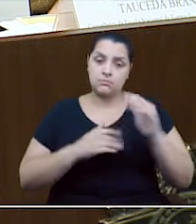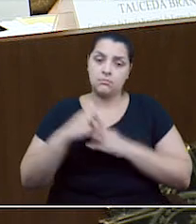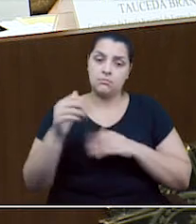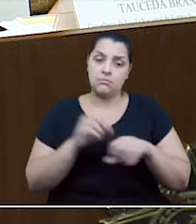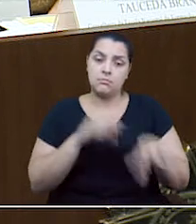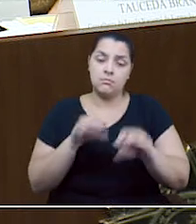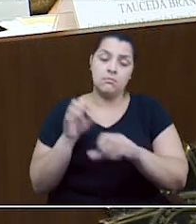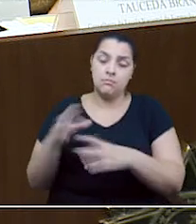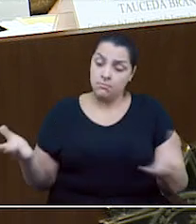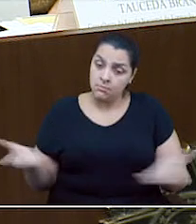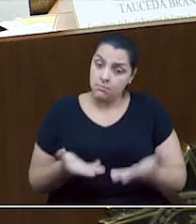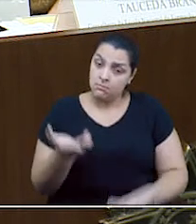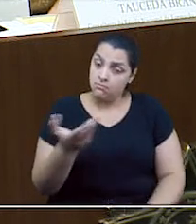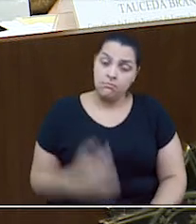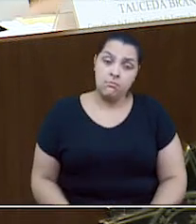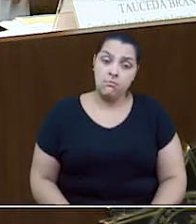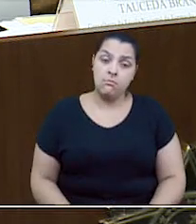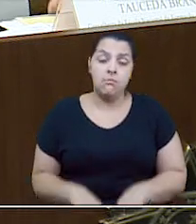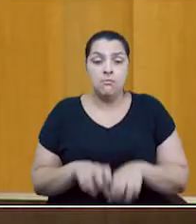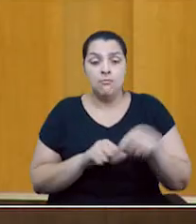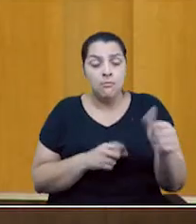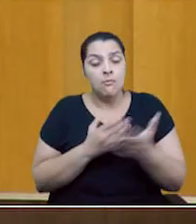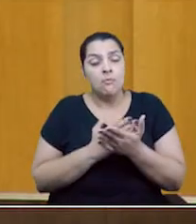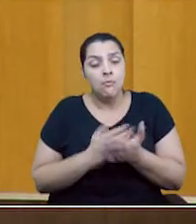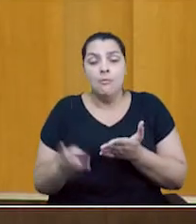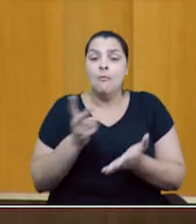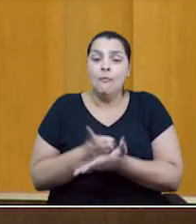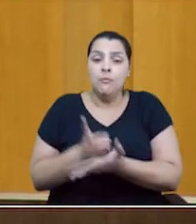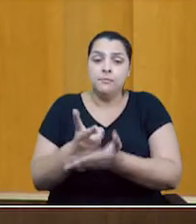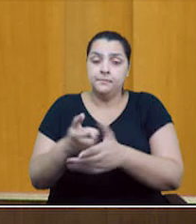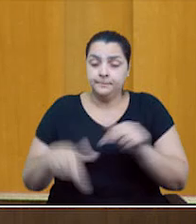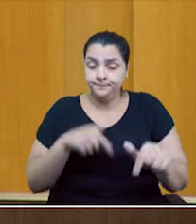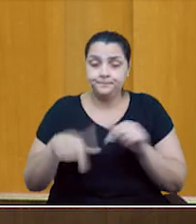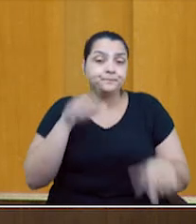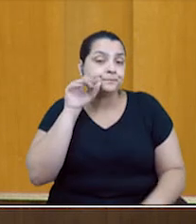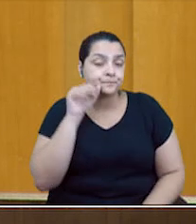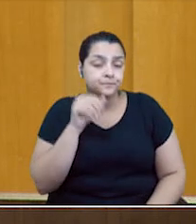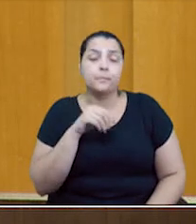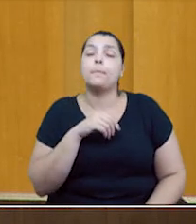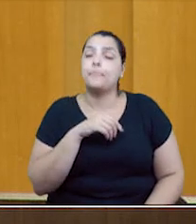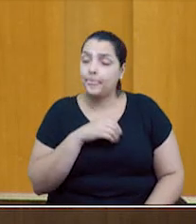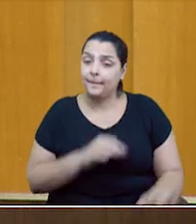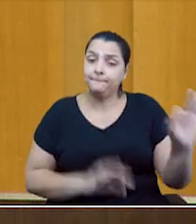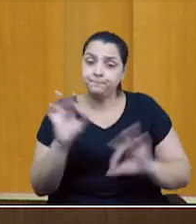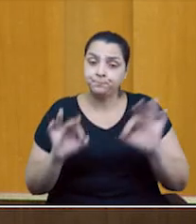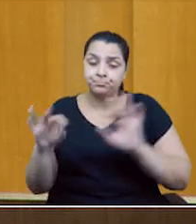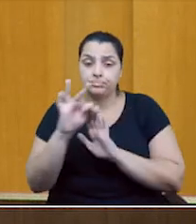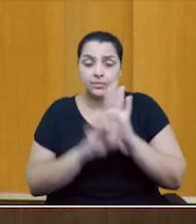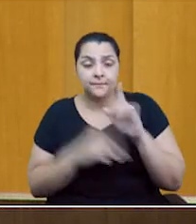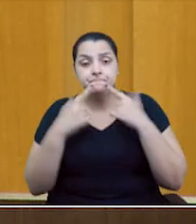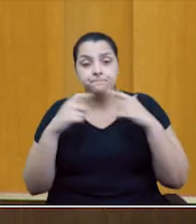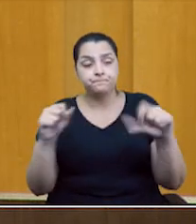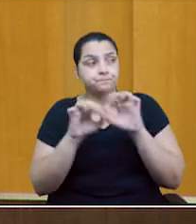hoje. Formação inicial e continuada de magistrados e servidores para elaboração de textos em linguagem simples e